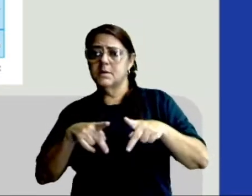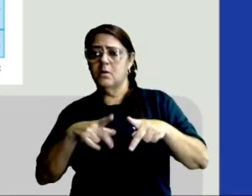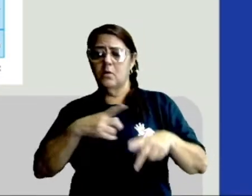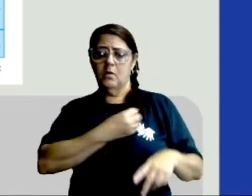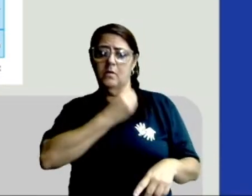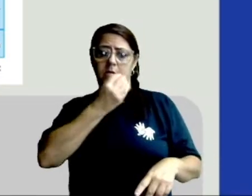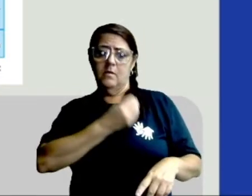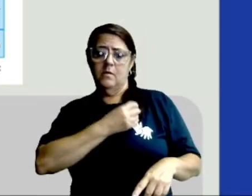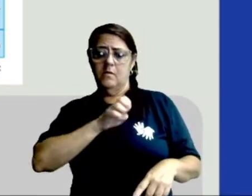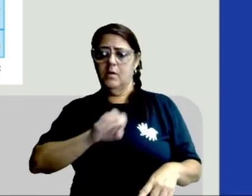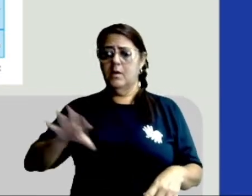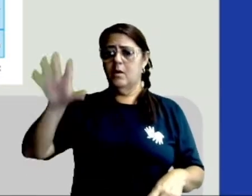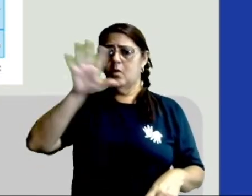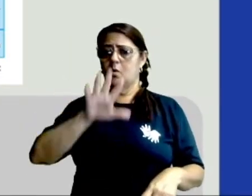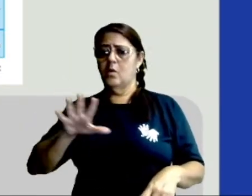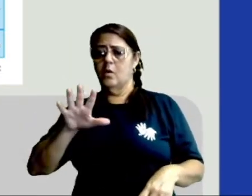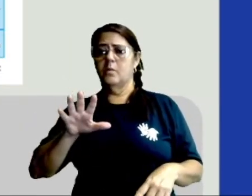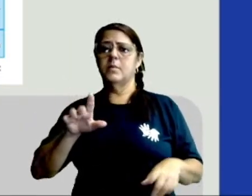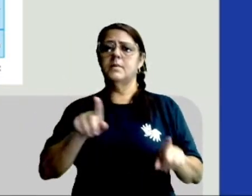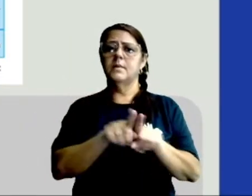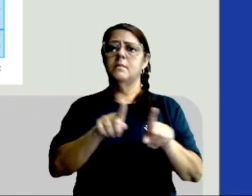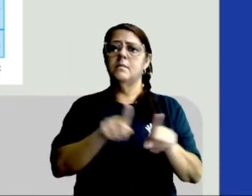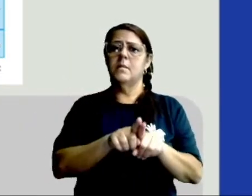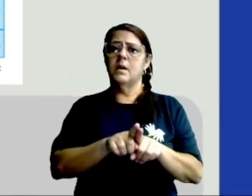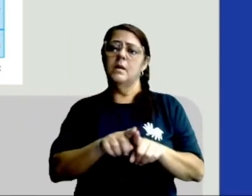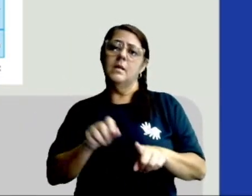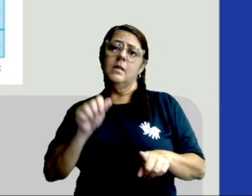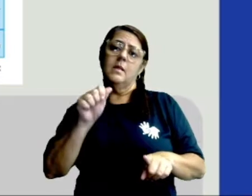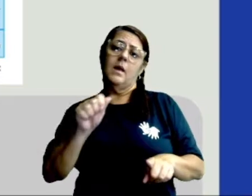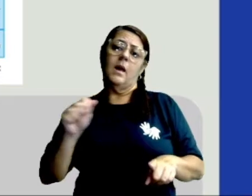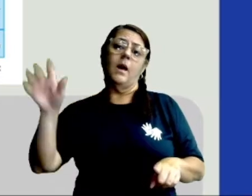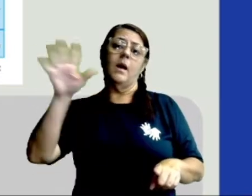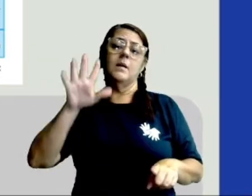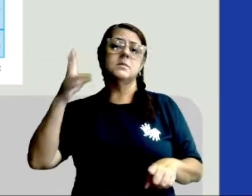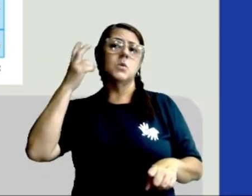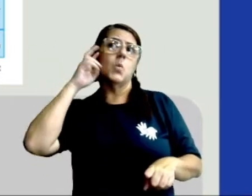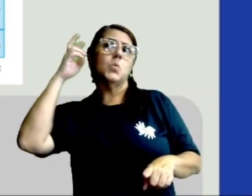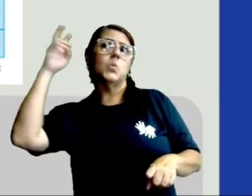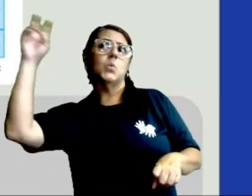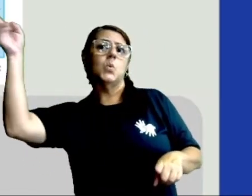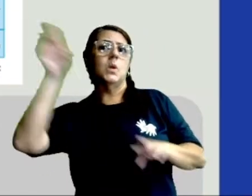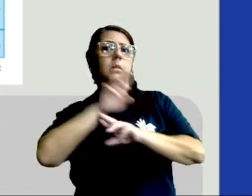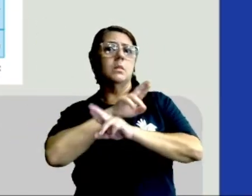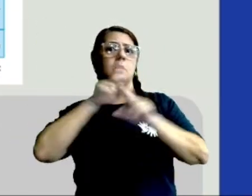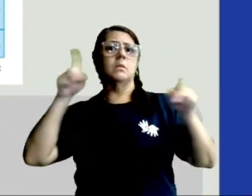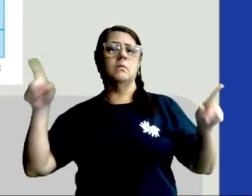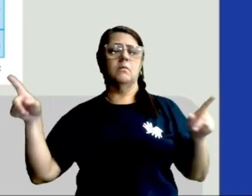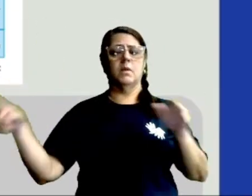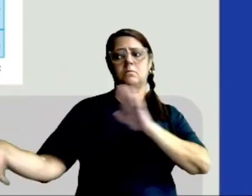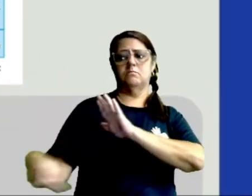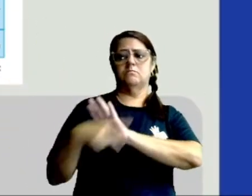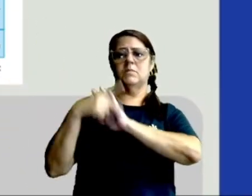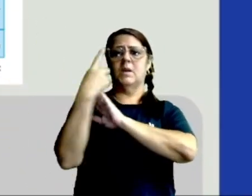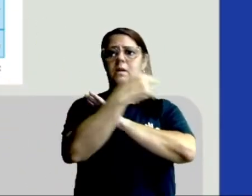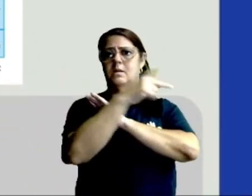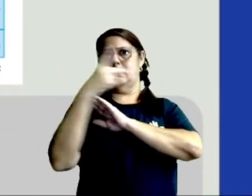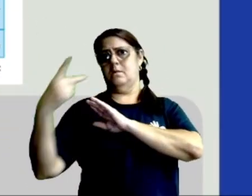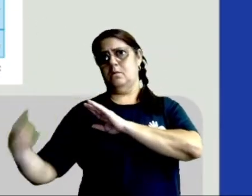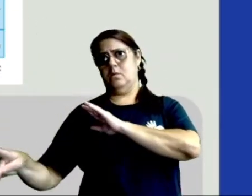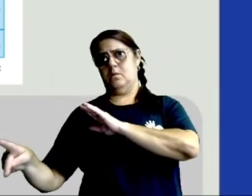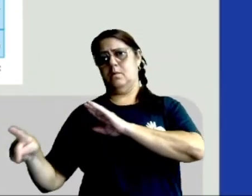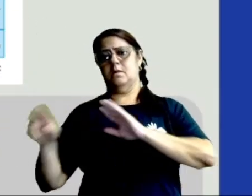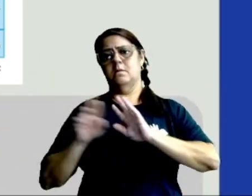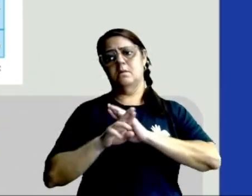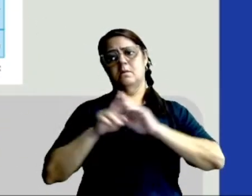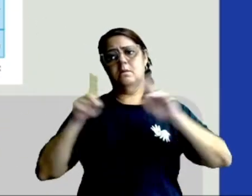habitava na área da Europa e a da Ásia. Então eles têm culturas diferentes, né? Eles não têm uma integração, né? A gente observar os asiáticos, eles